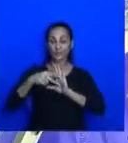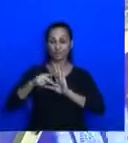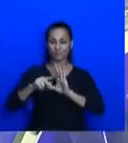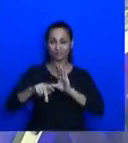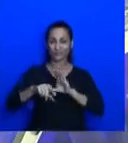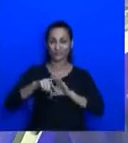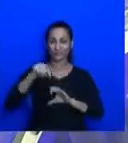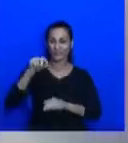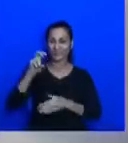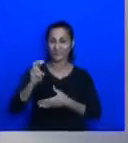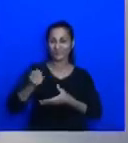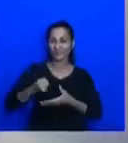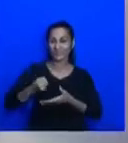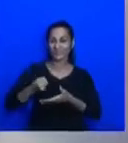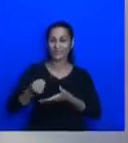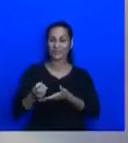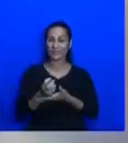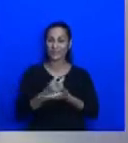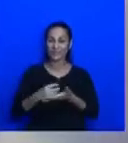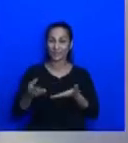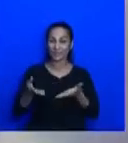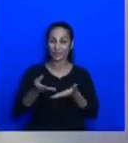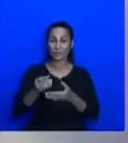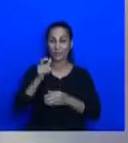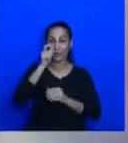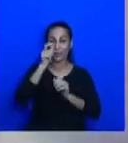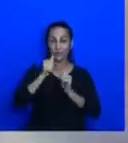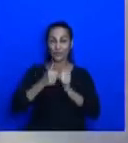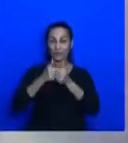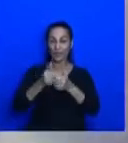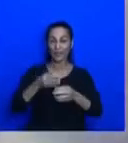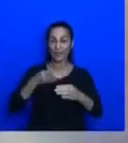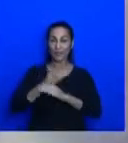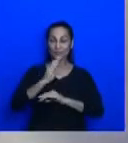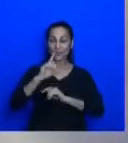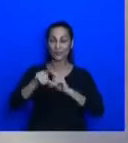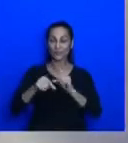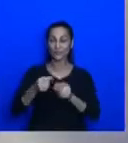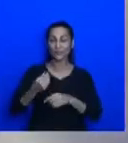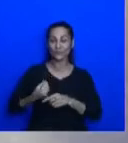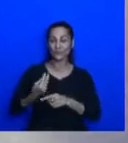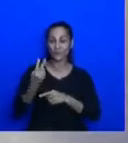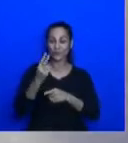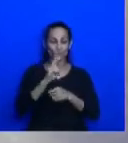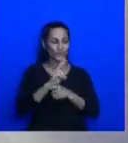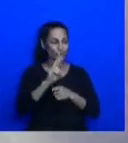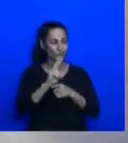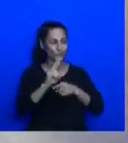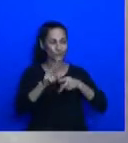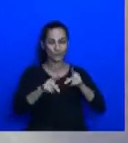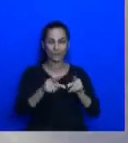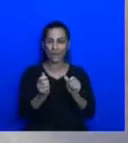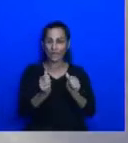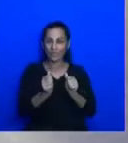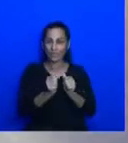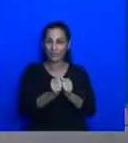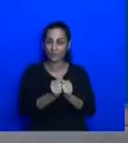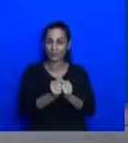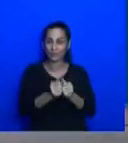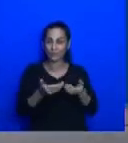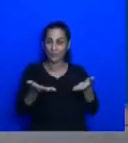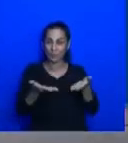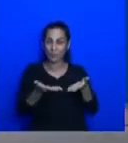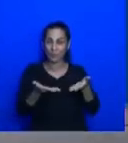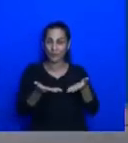para o sorteio das 5 dezenas da quina de hoje. E para conferir e validar o nosso sorteio, eu conto com a presença de duas auditoras populares.